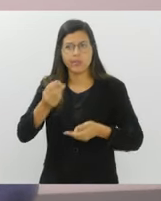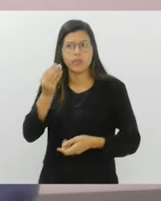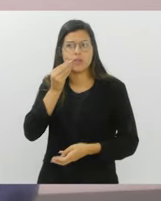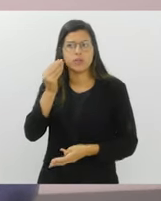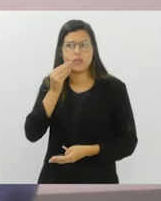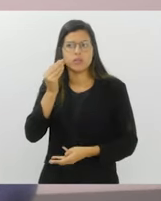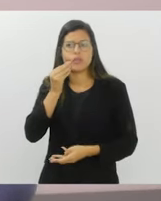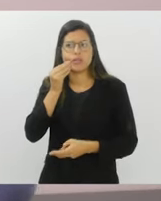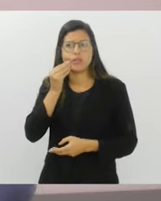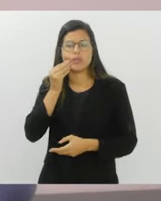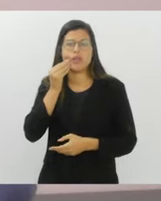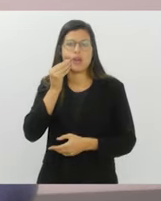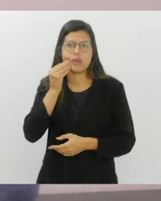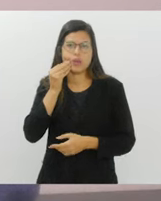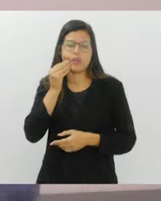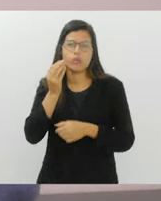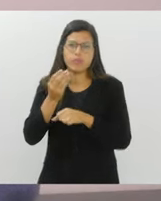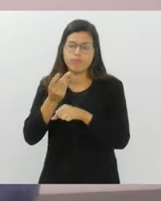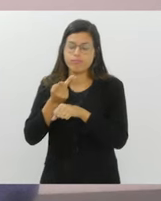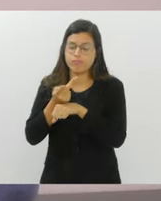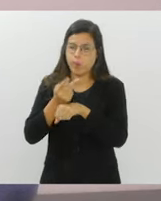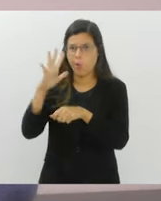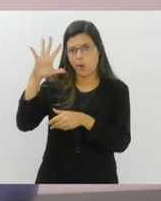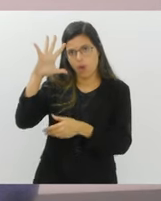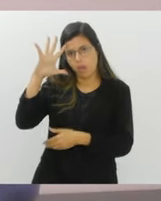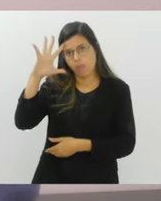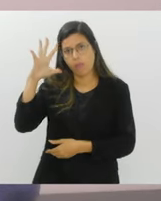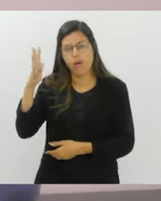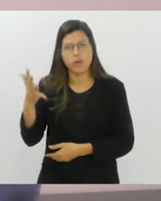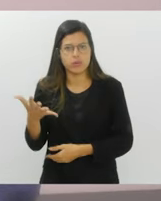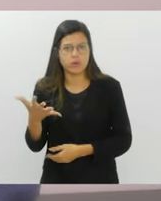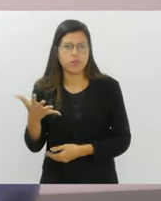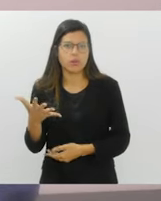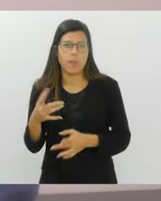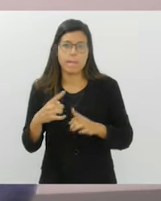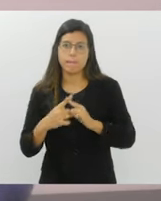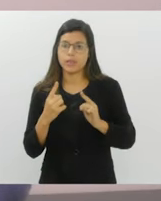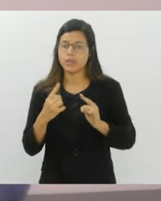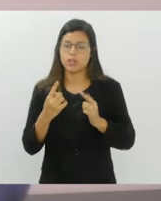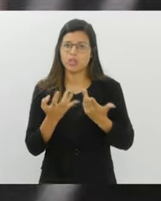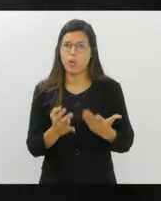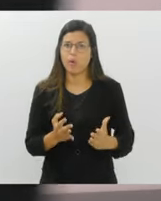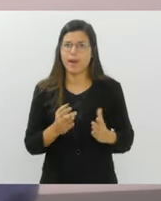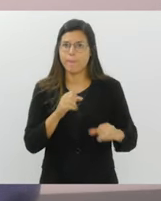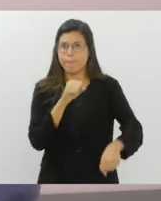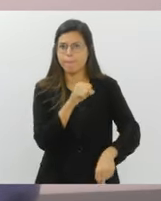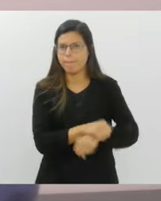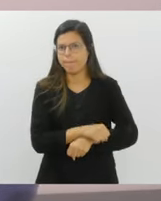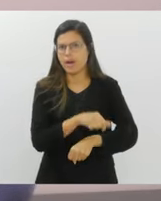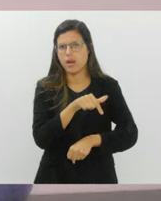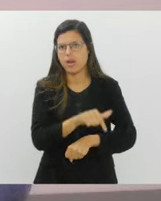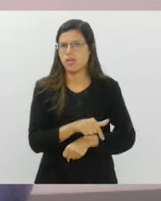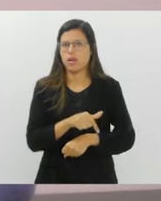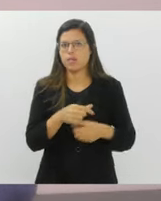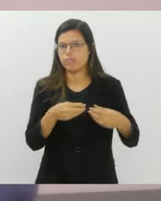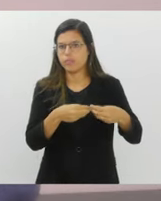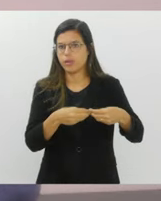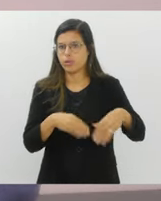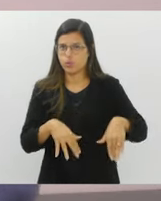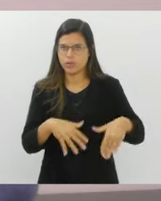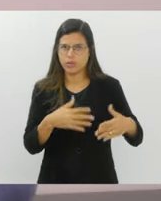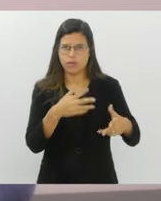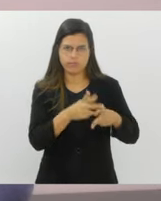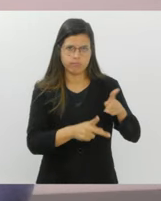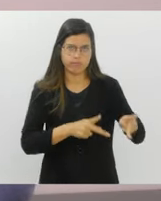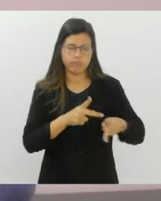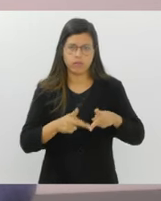que a gente não prejudique a população ainda mais, ou seja, interrompendo o serviço. Então, a preocupação do princípio de continuidade de